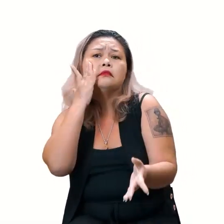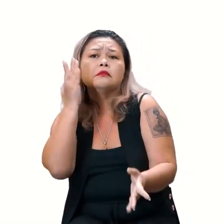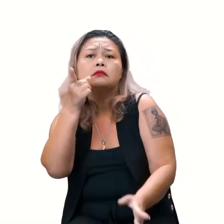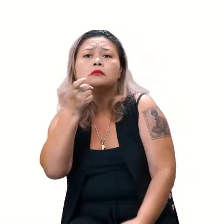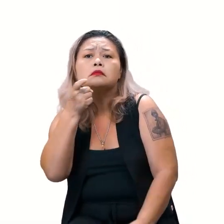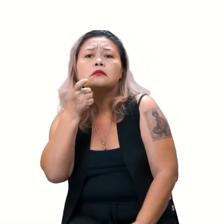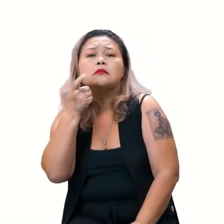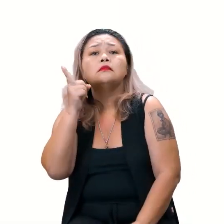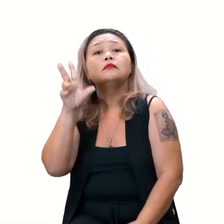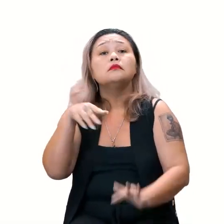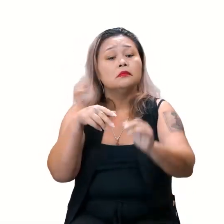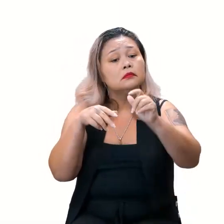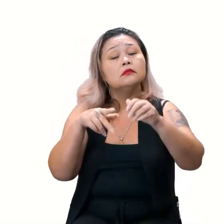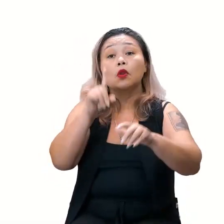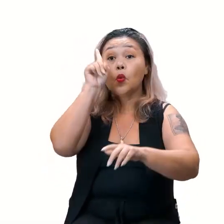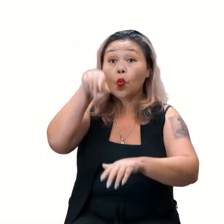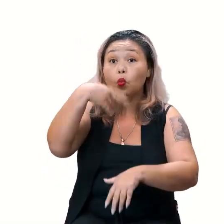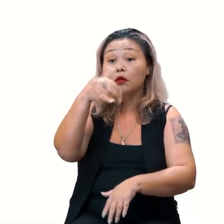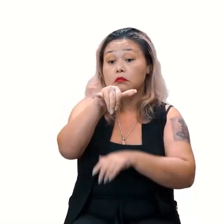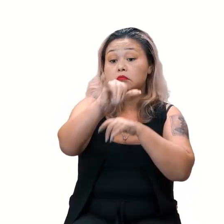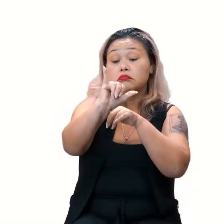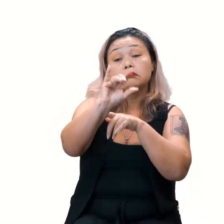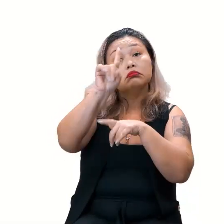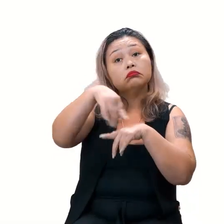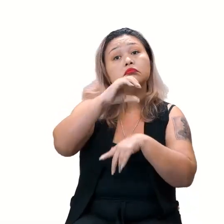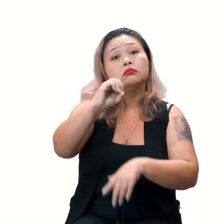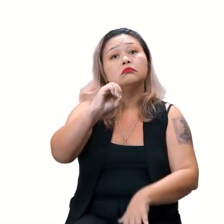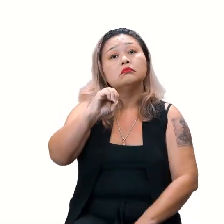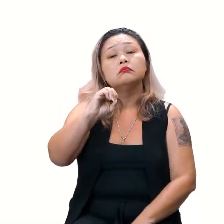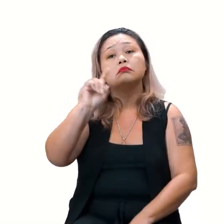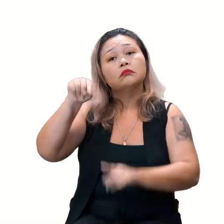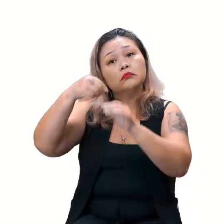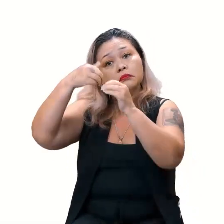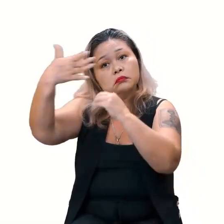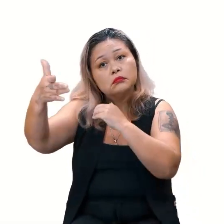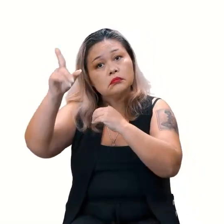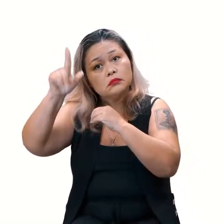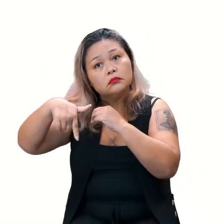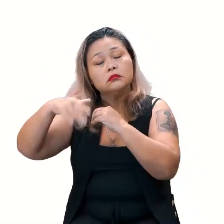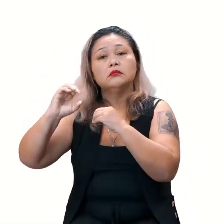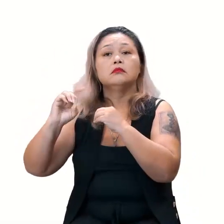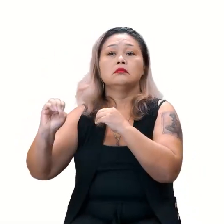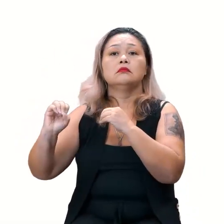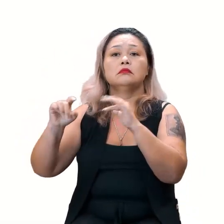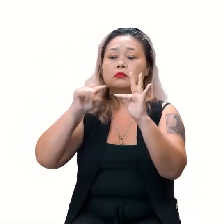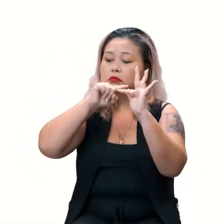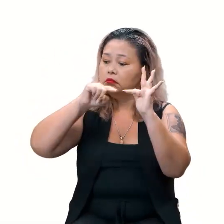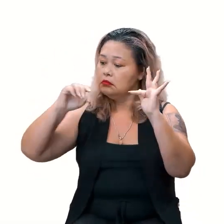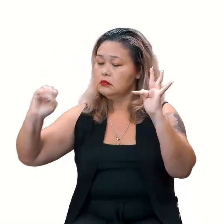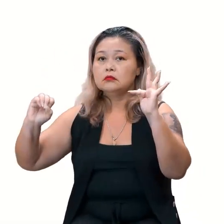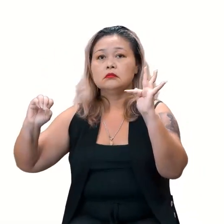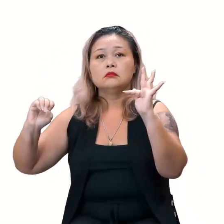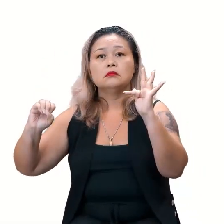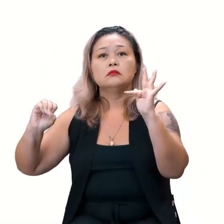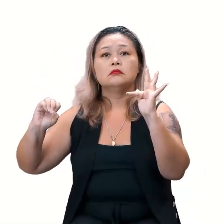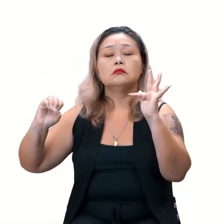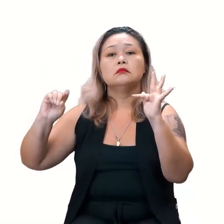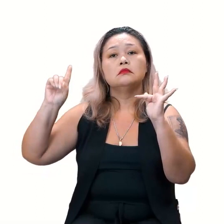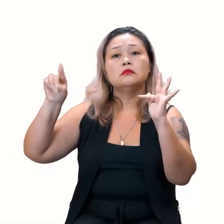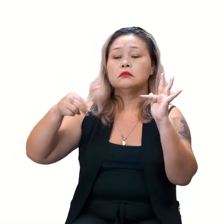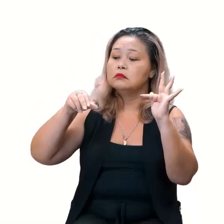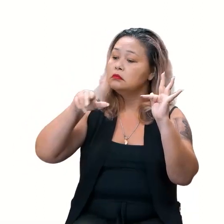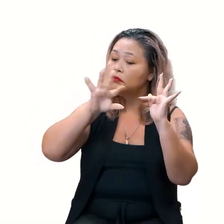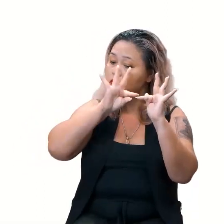y é zero. Ou seja, quando o valor lá fora da máquina de calcular zerou. Para isso, eu tenho que igualar tudo